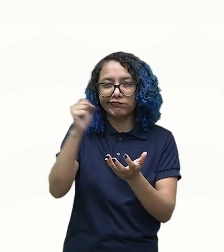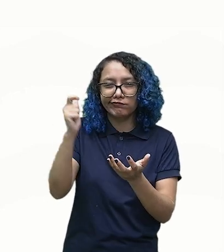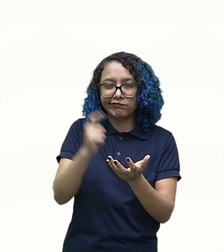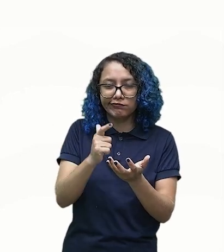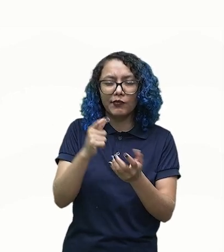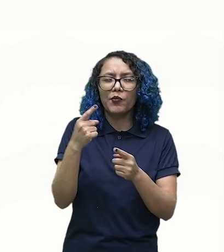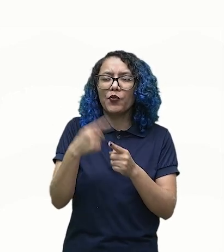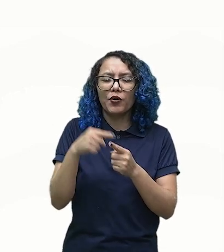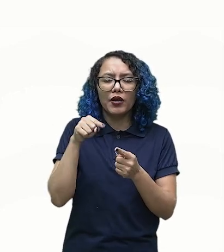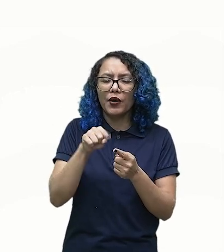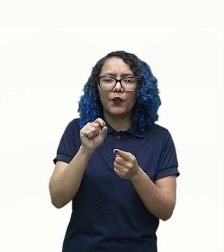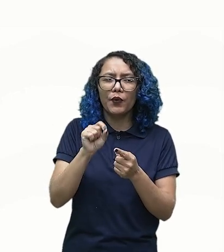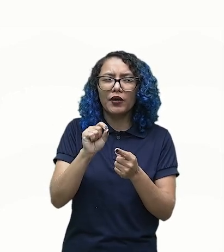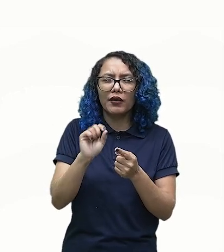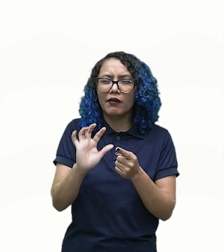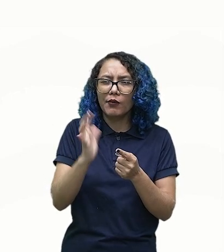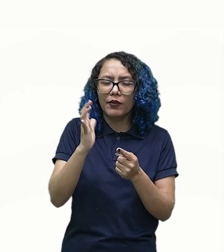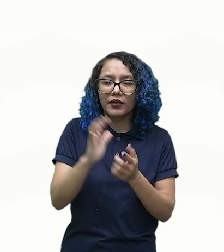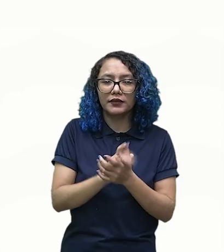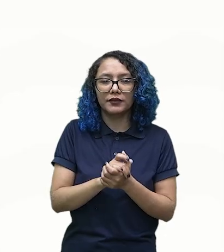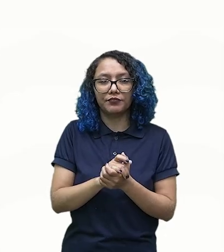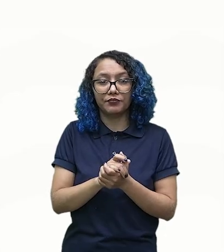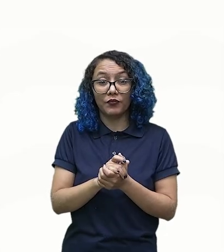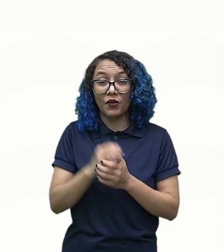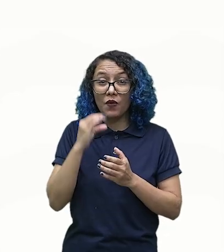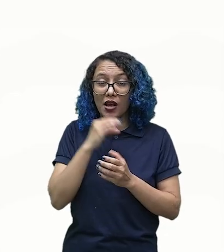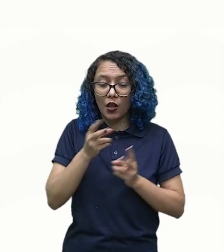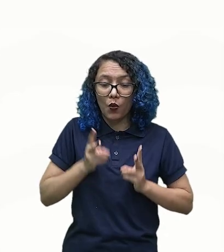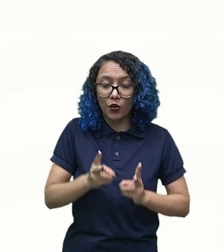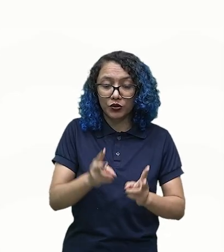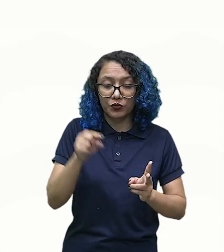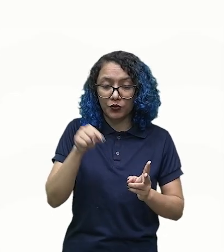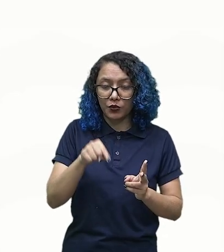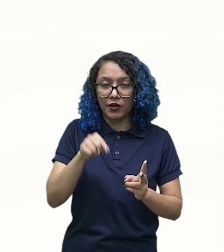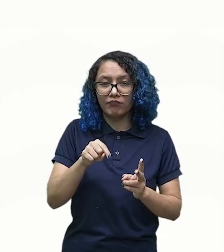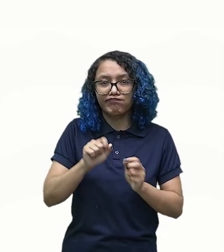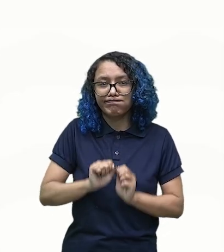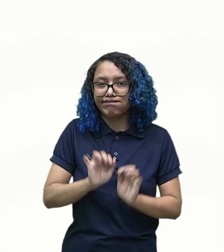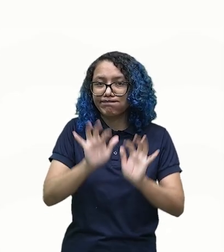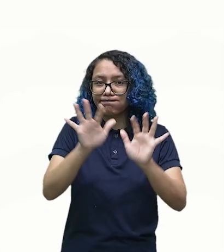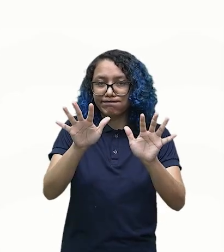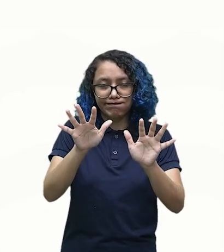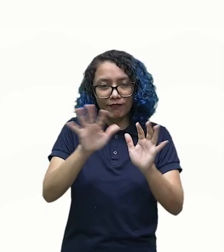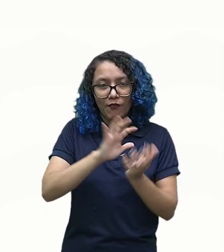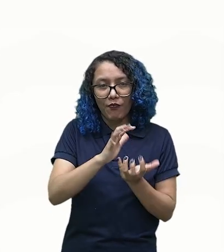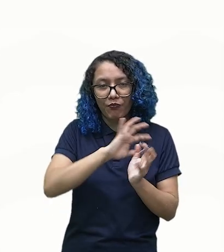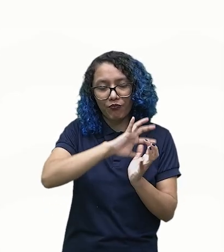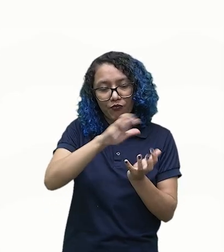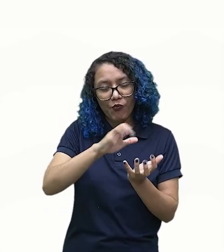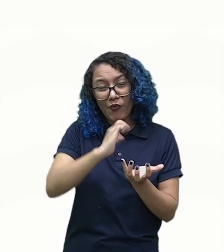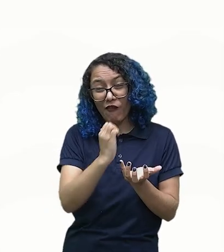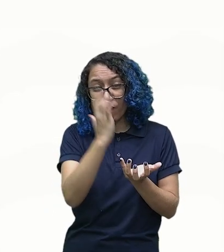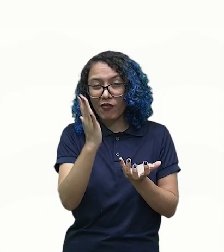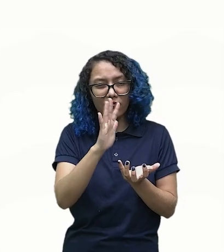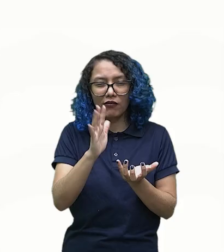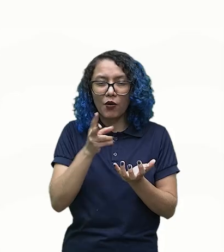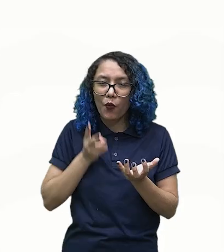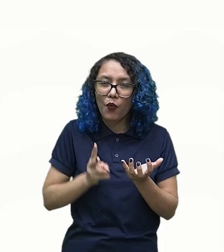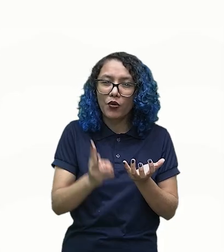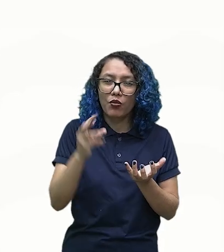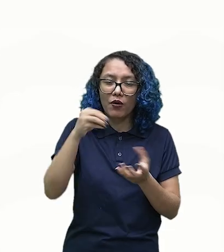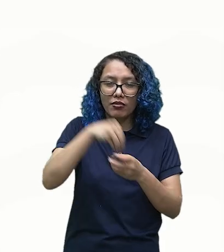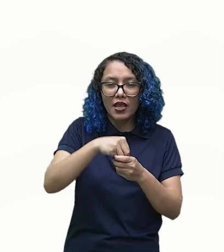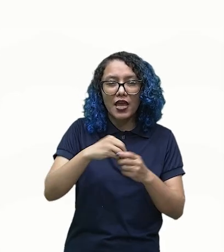o que eles fazem? Eles aprisionam esse calor. Em vez dele ser dissipado para a atmosfera, ele fica preso